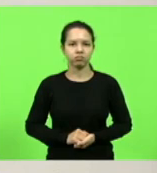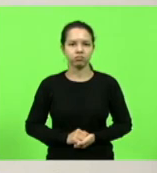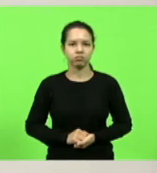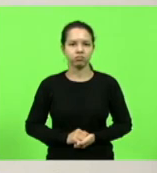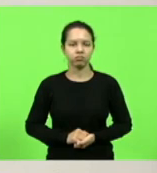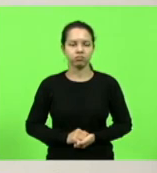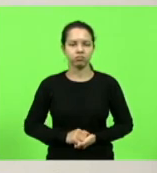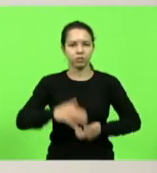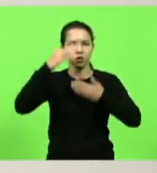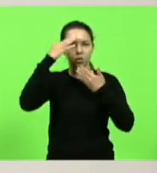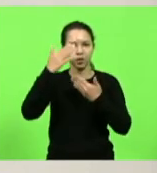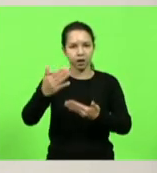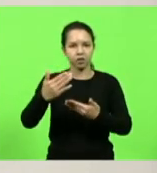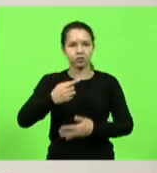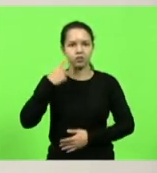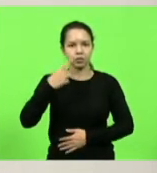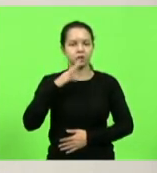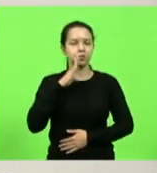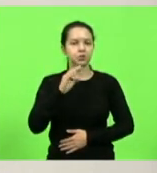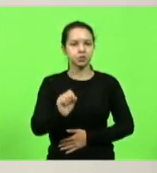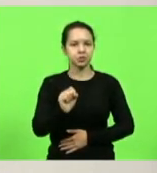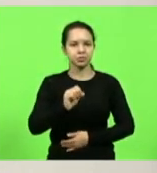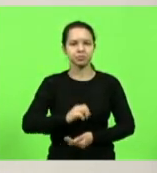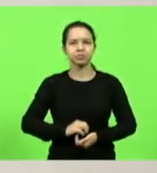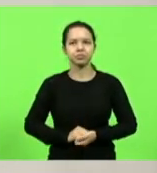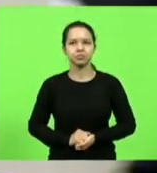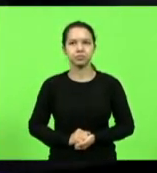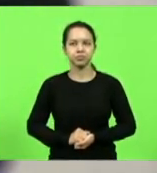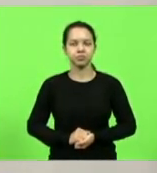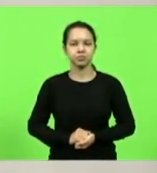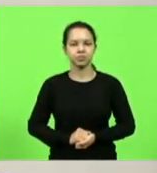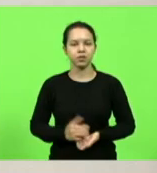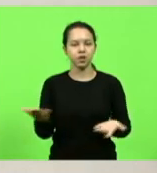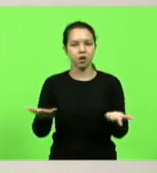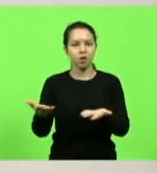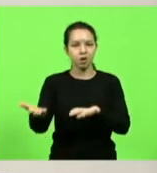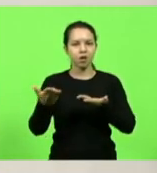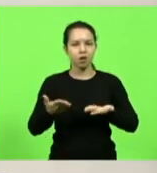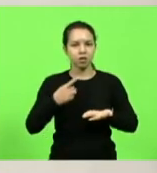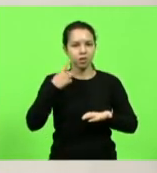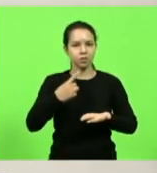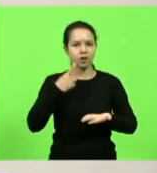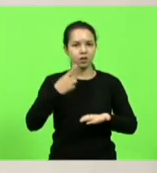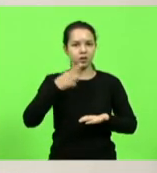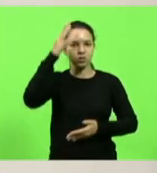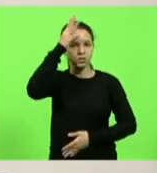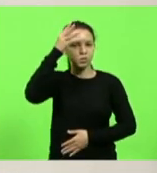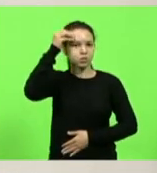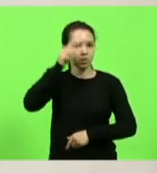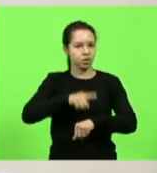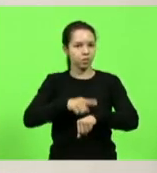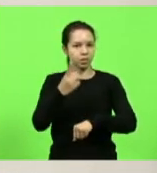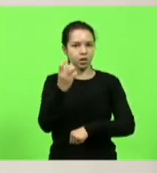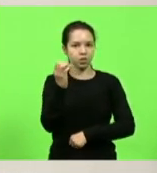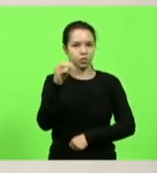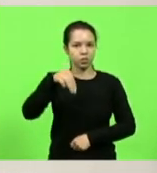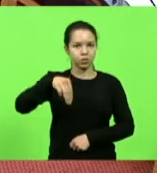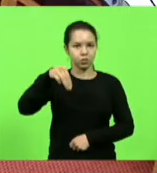Muito obrigado, deputado Bruno Souza. Próxima deputada, Luciane Carminati, por 10 minutos,